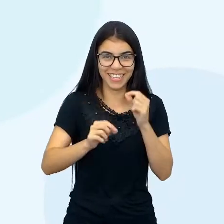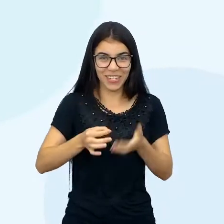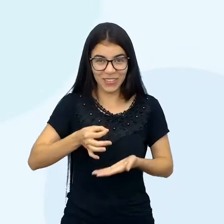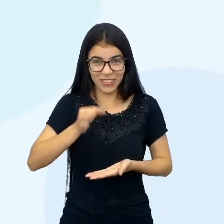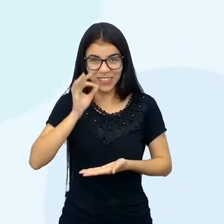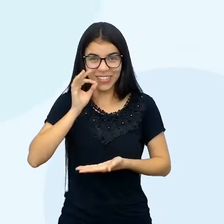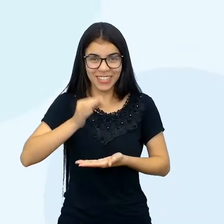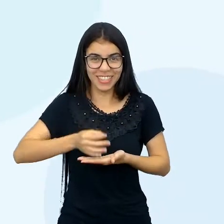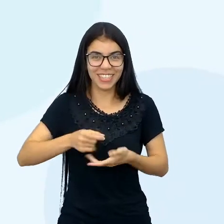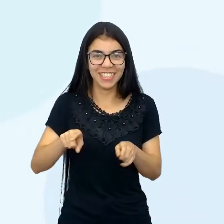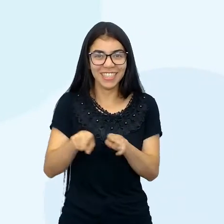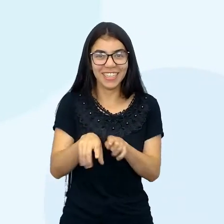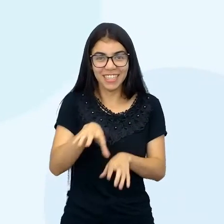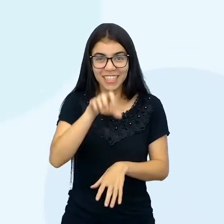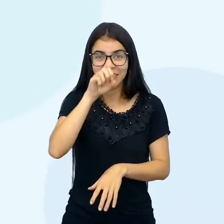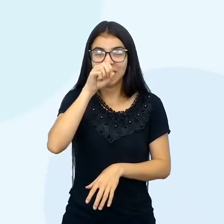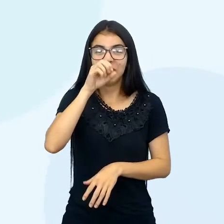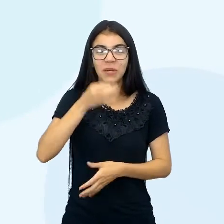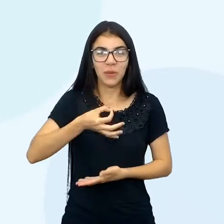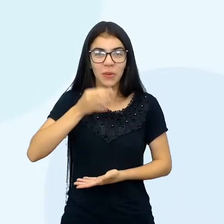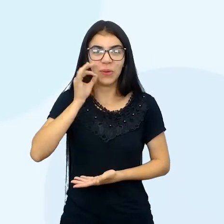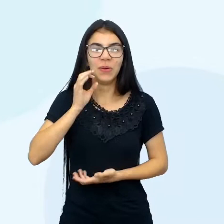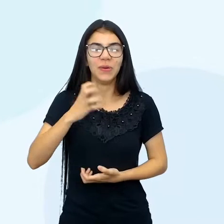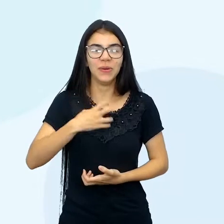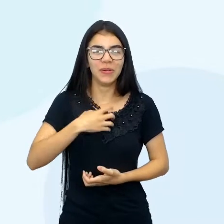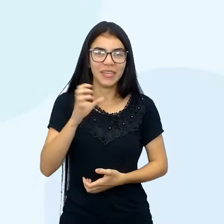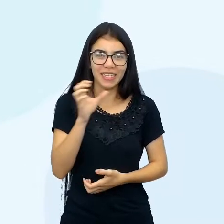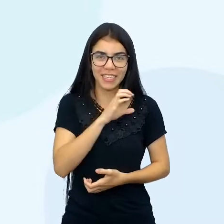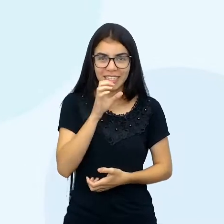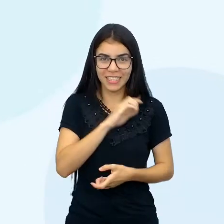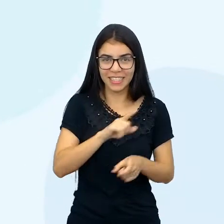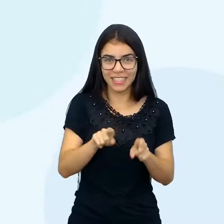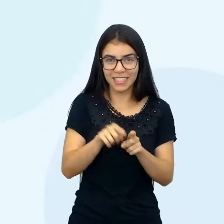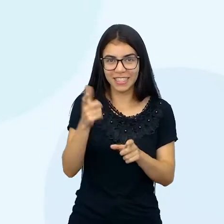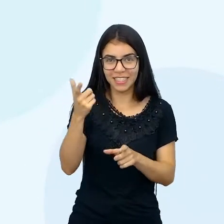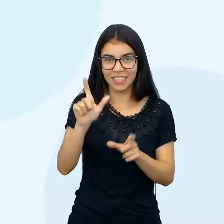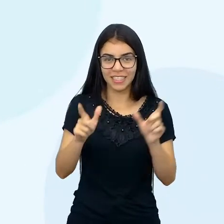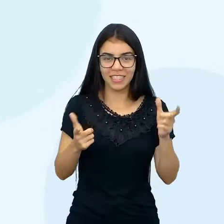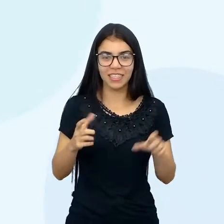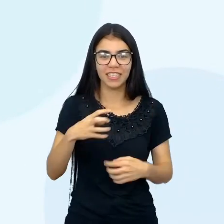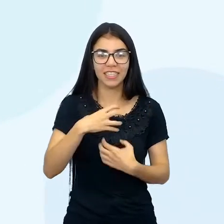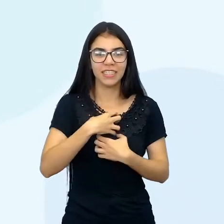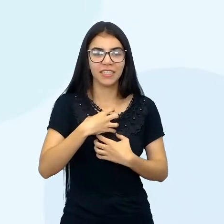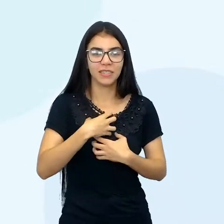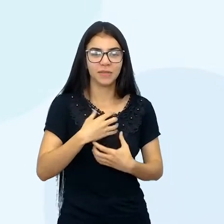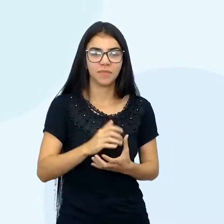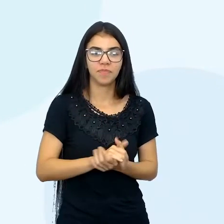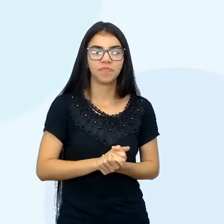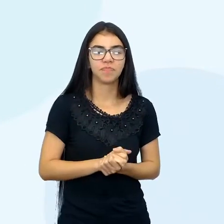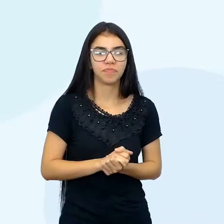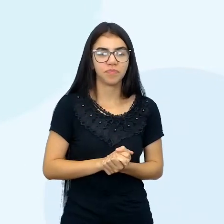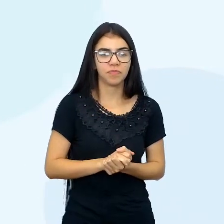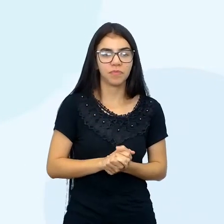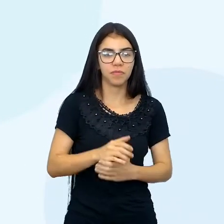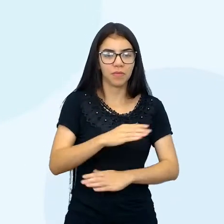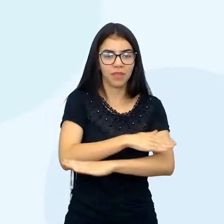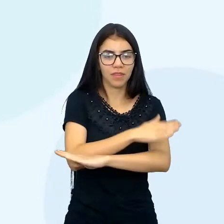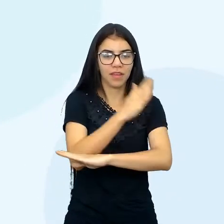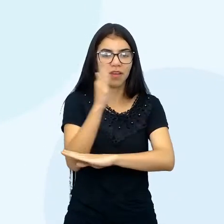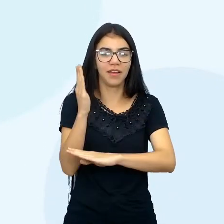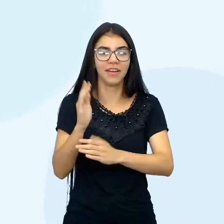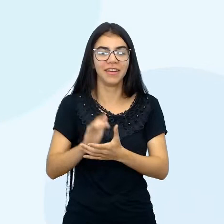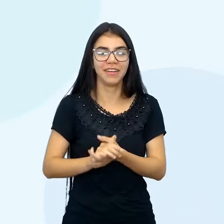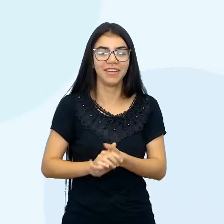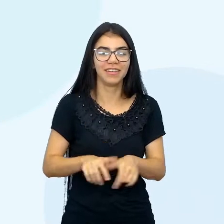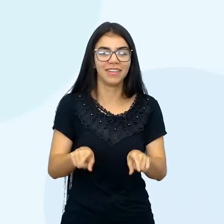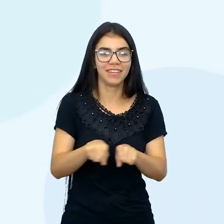a tilintar, o cheiro quente do café aquecia, suplantando todos os outros. Trocavam-se de janela para janela as primeiras